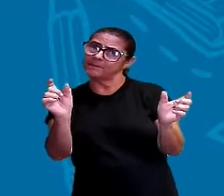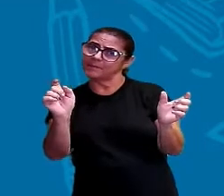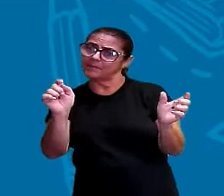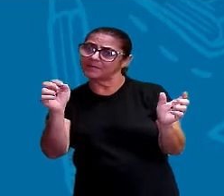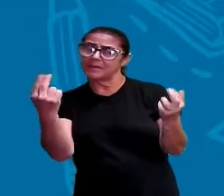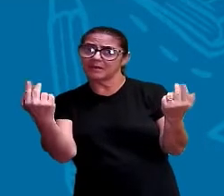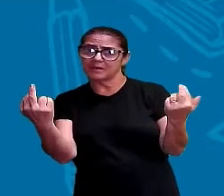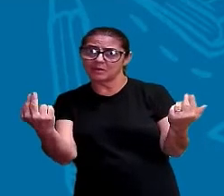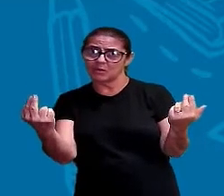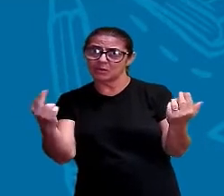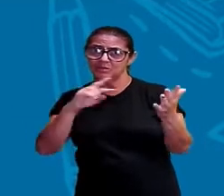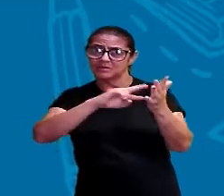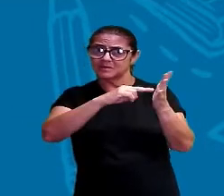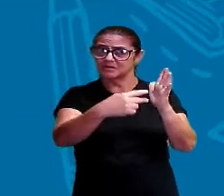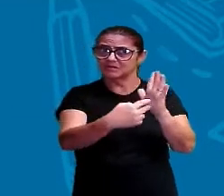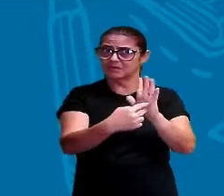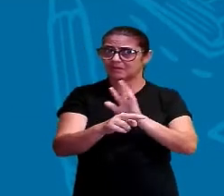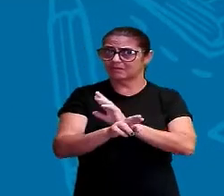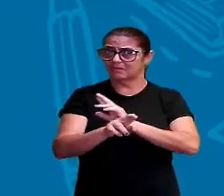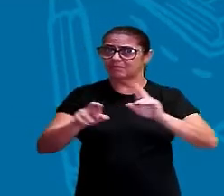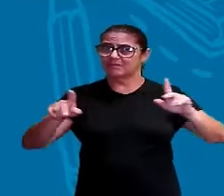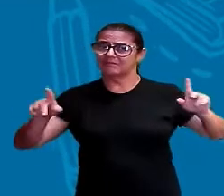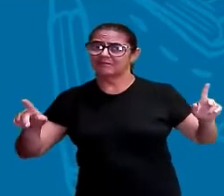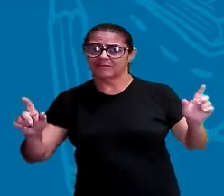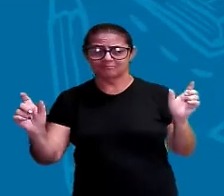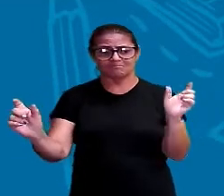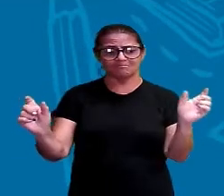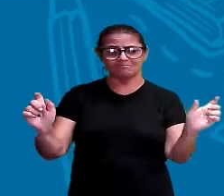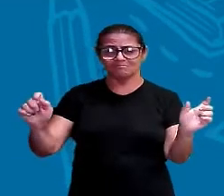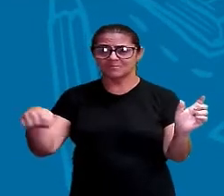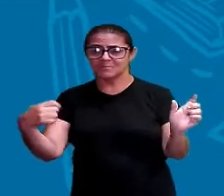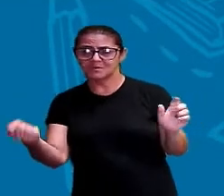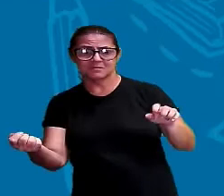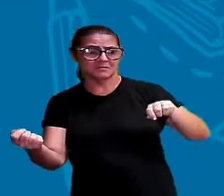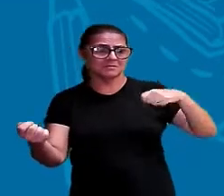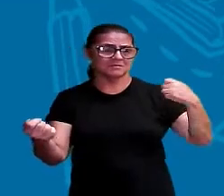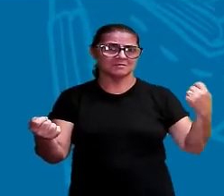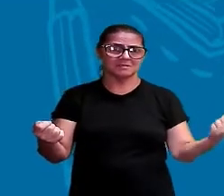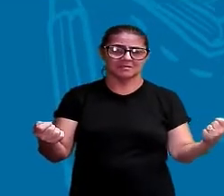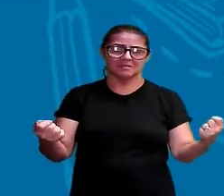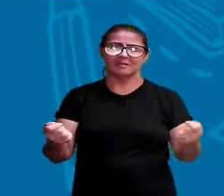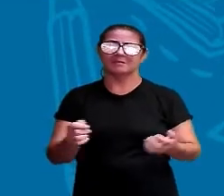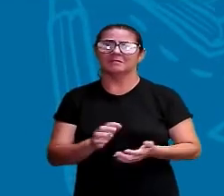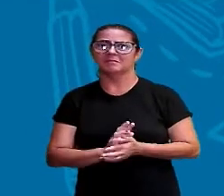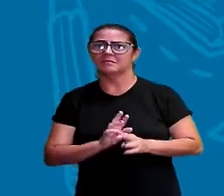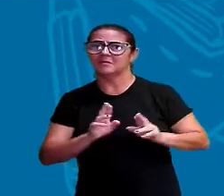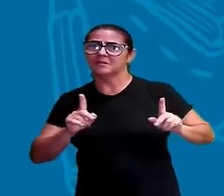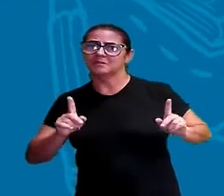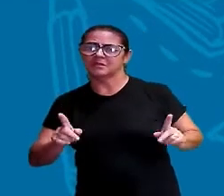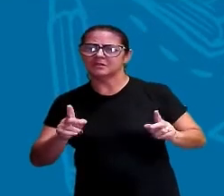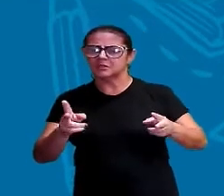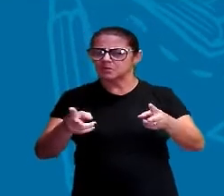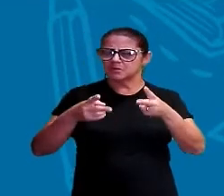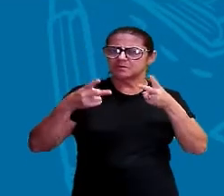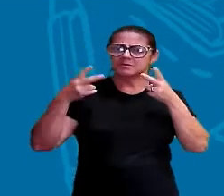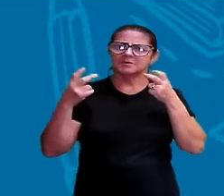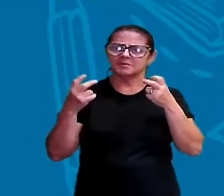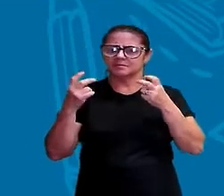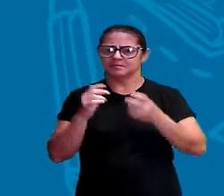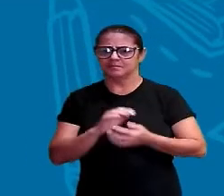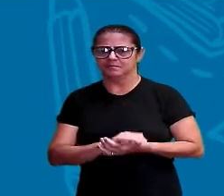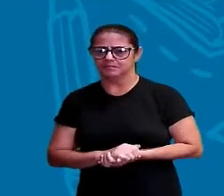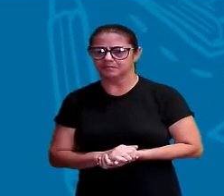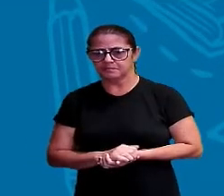não existe no curral. Entenderam? Agora, Se a gente der uma olhada, palavra